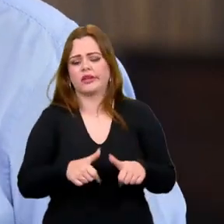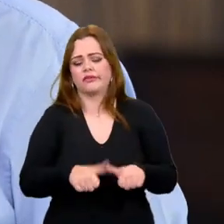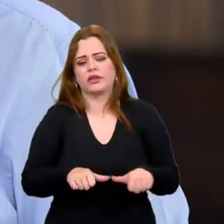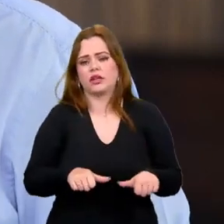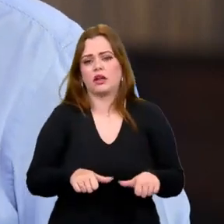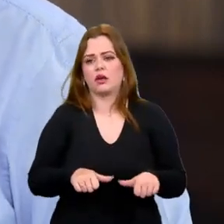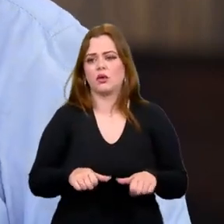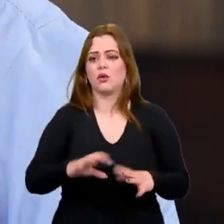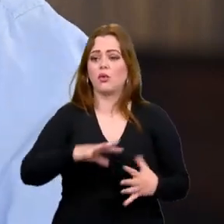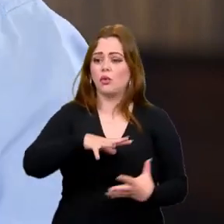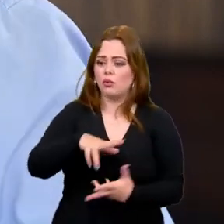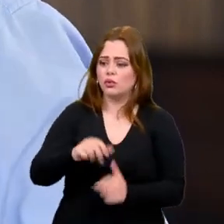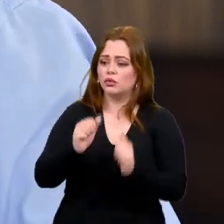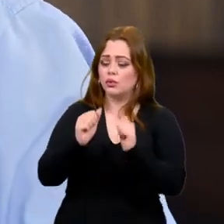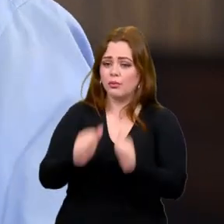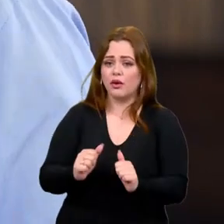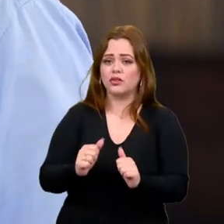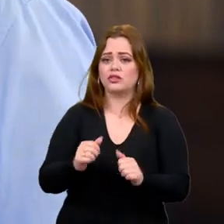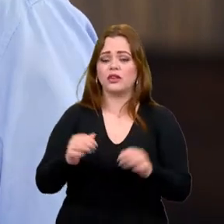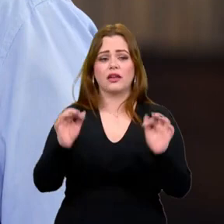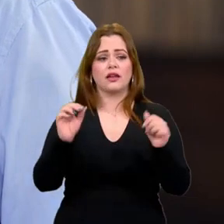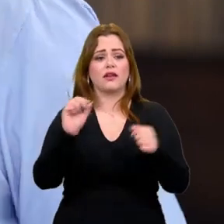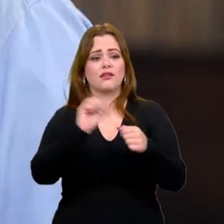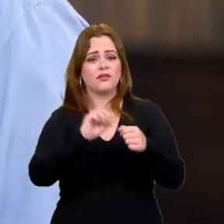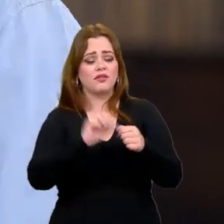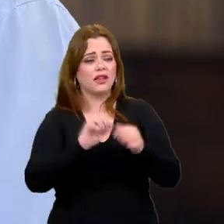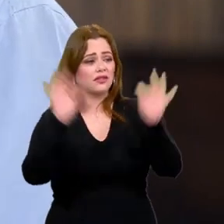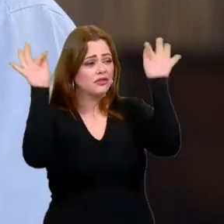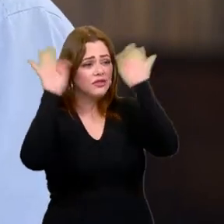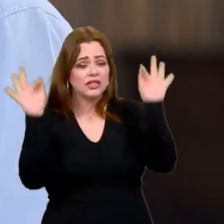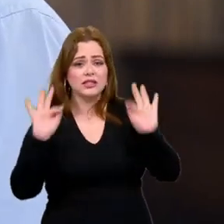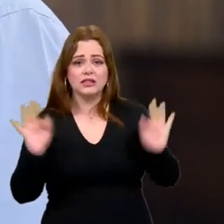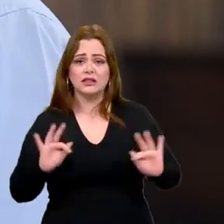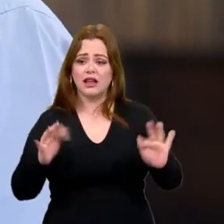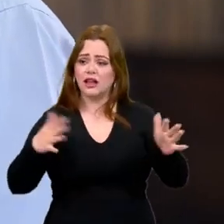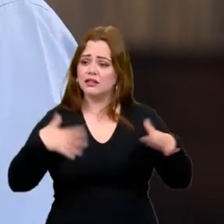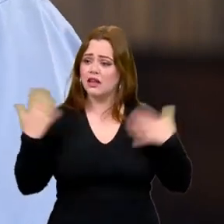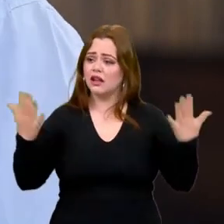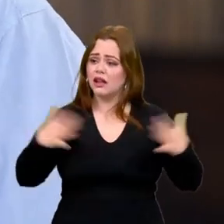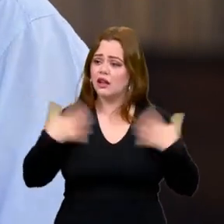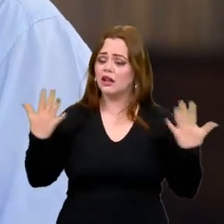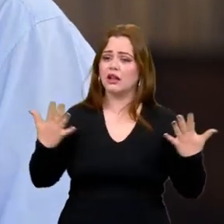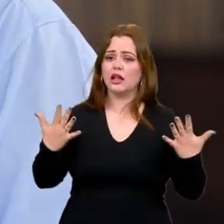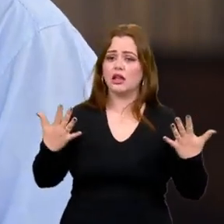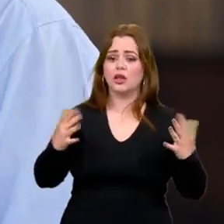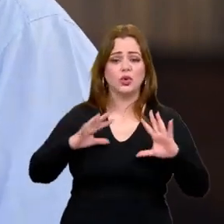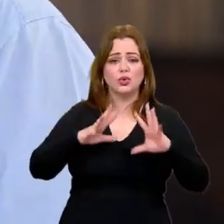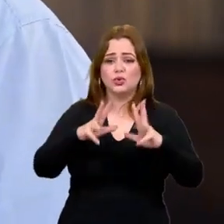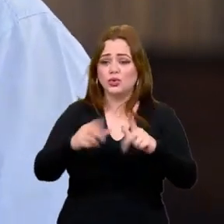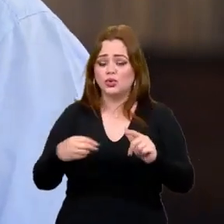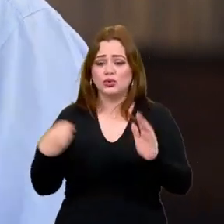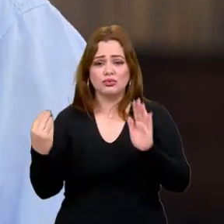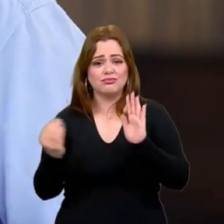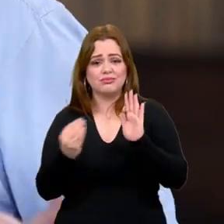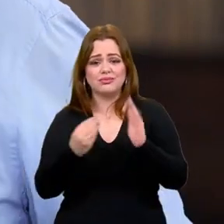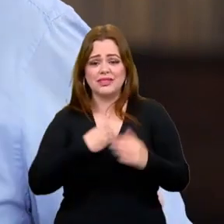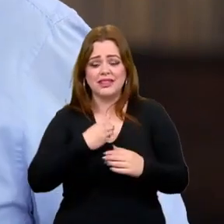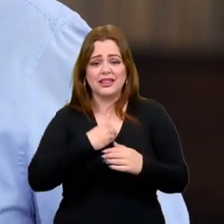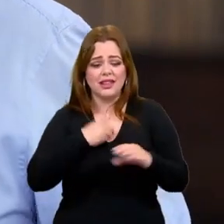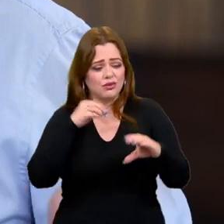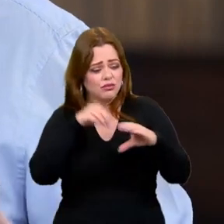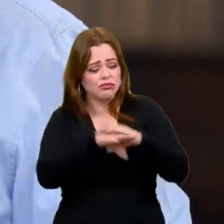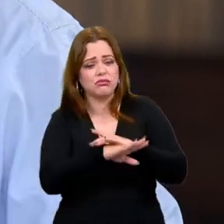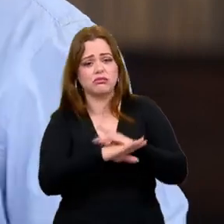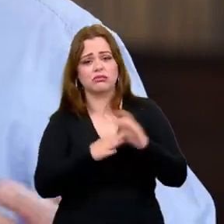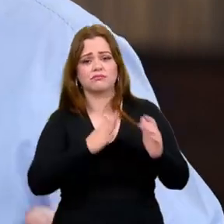ser feito de muita alegria e essa alegria tá dentro de você é só você nunca era para fora o menino de 20 anos uma menina não tem como